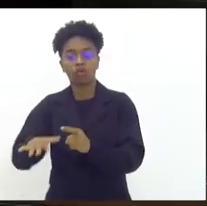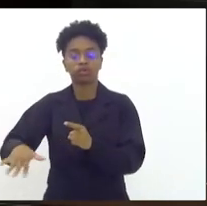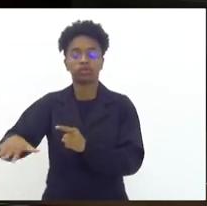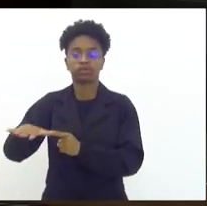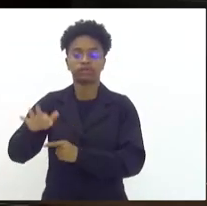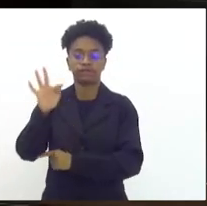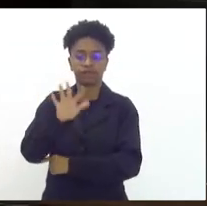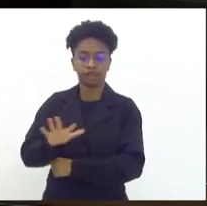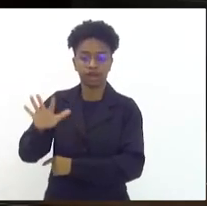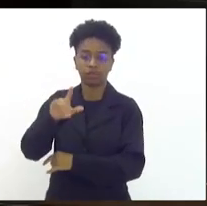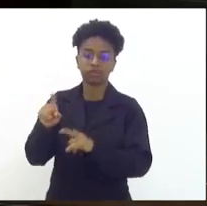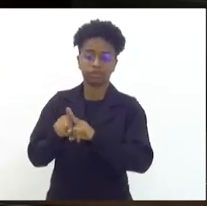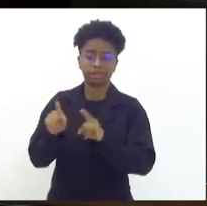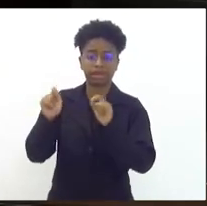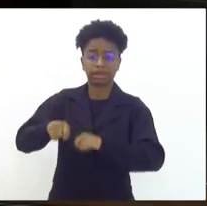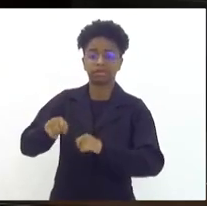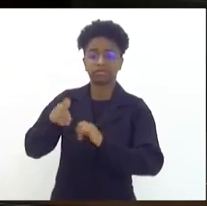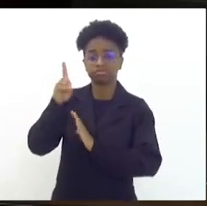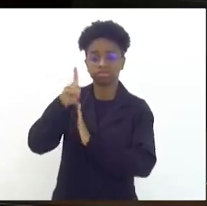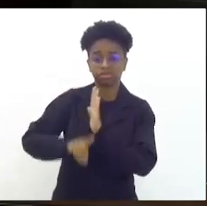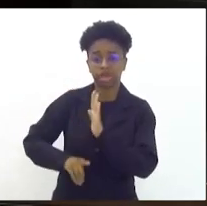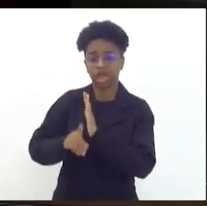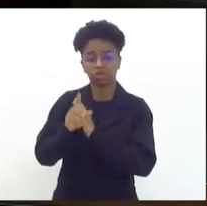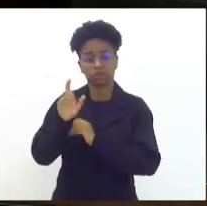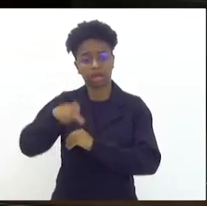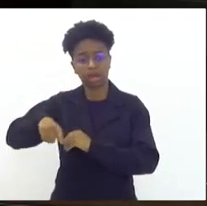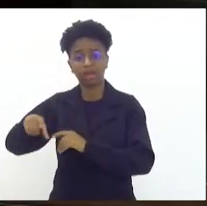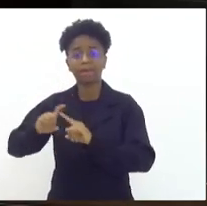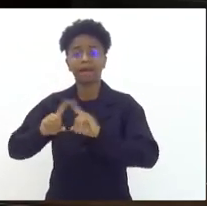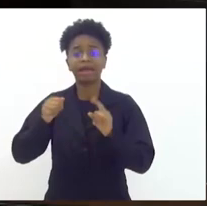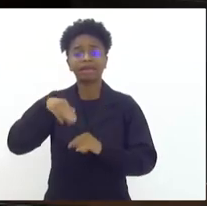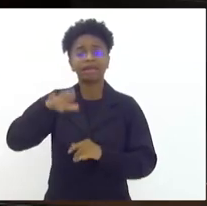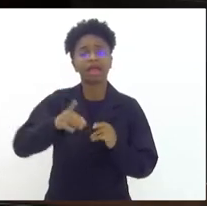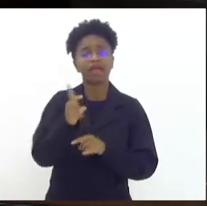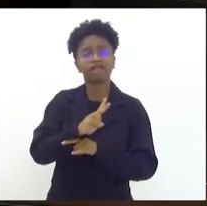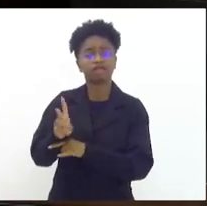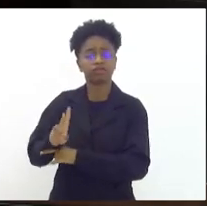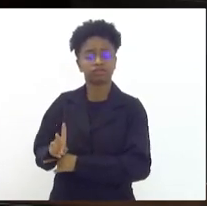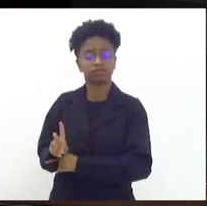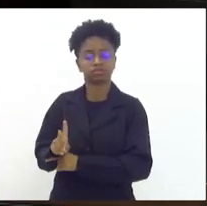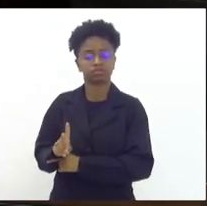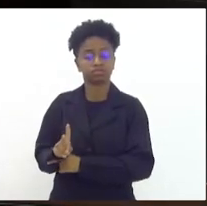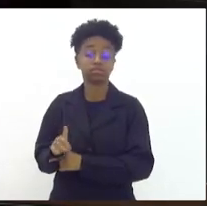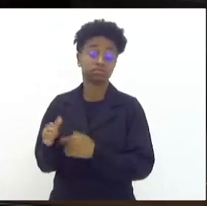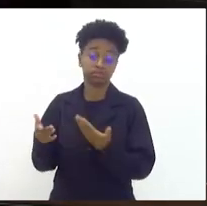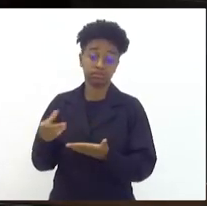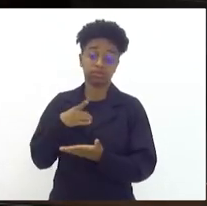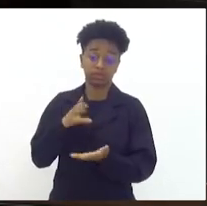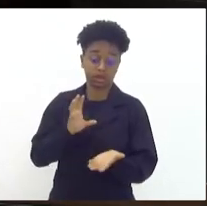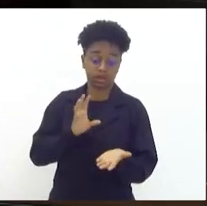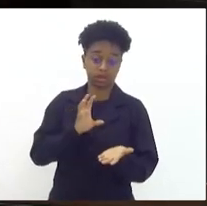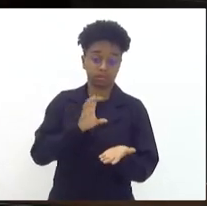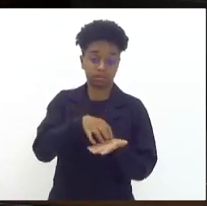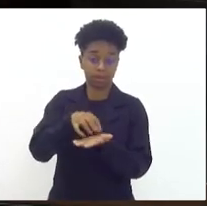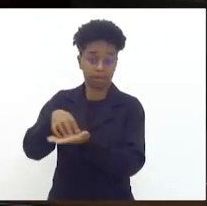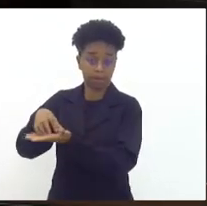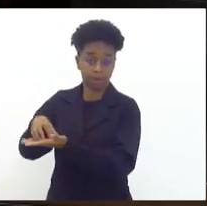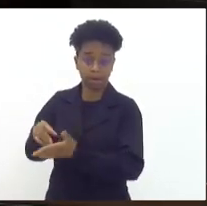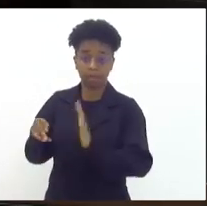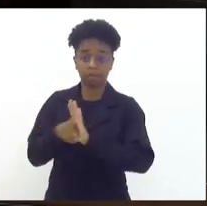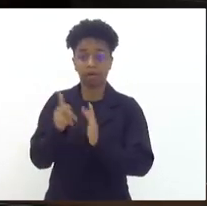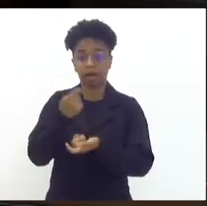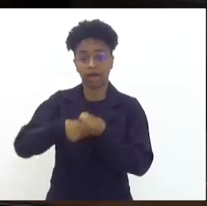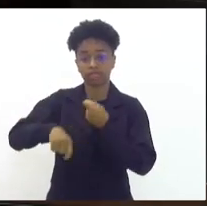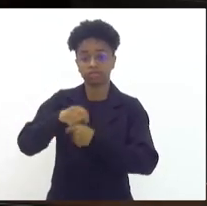a crédito e quem vai fiscalizar Não mas aí os físicos vão ficar aí eles recorrem as coordenadorias de administração tributária